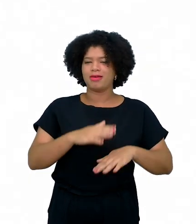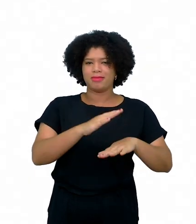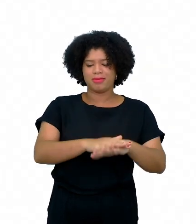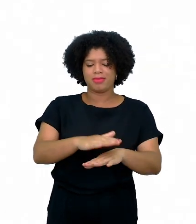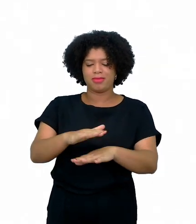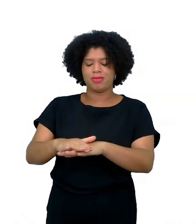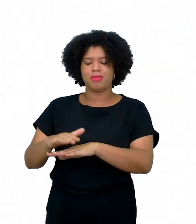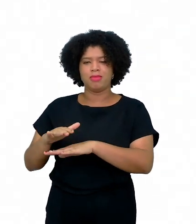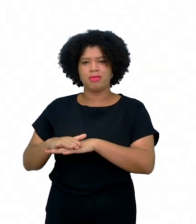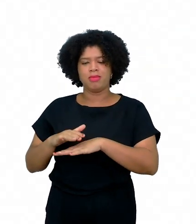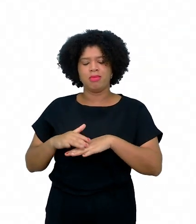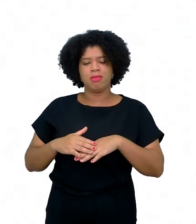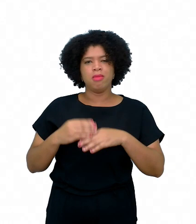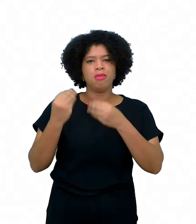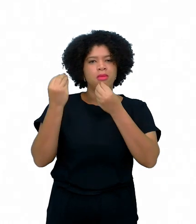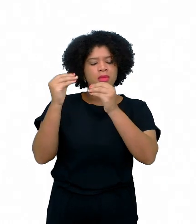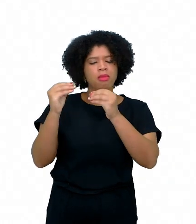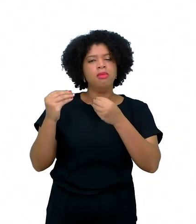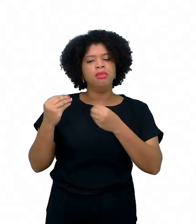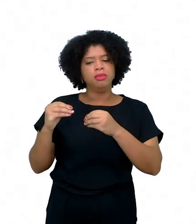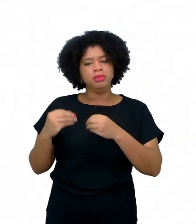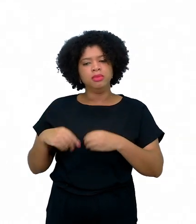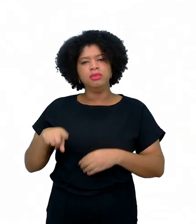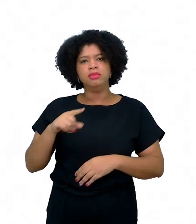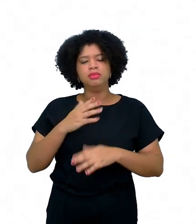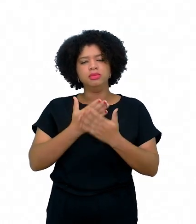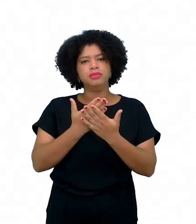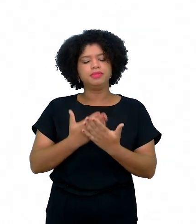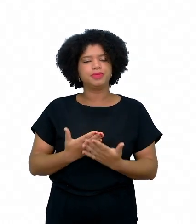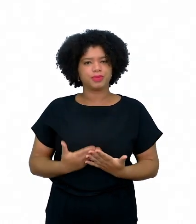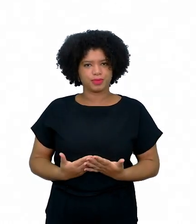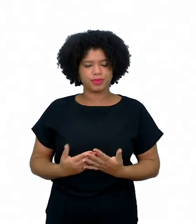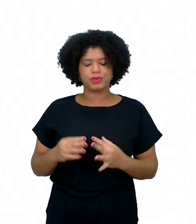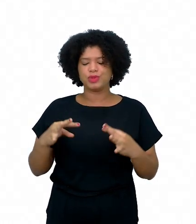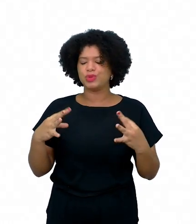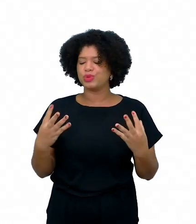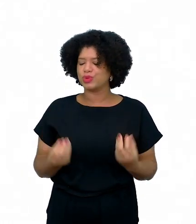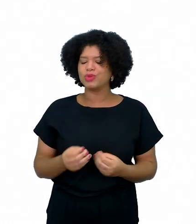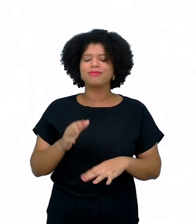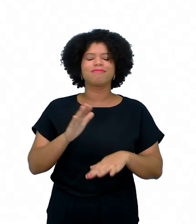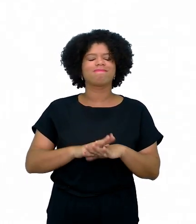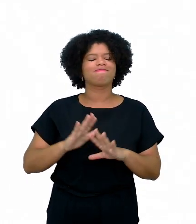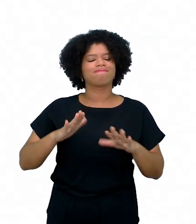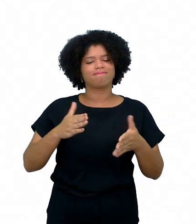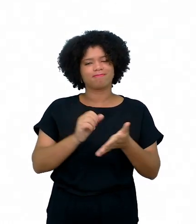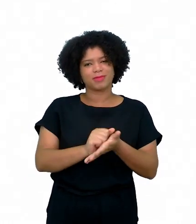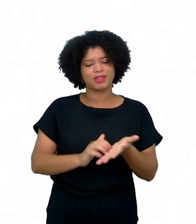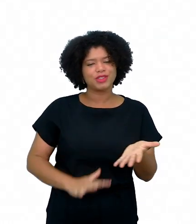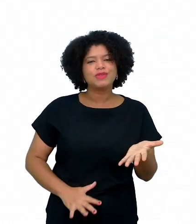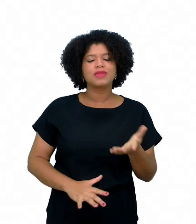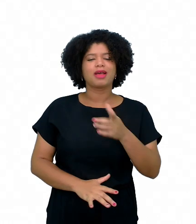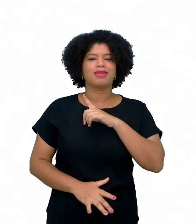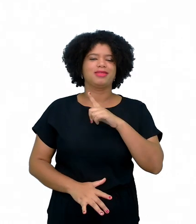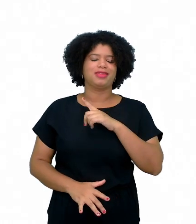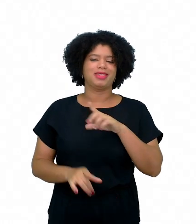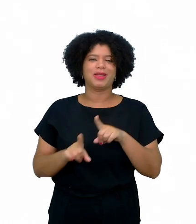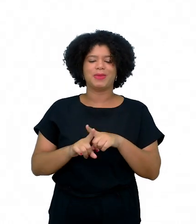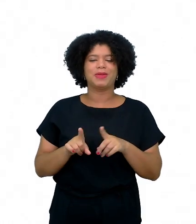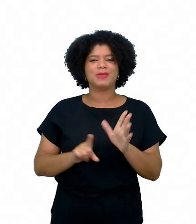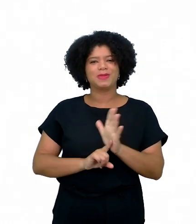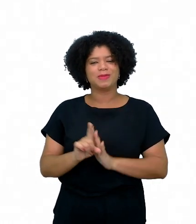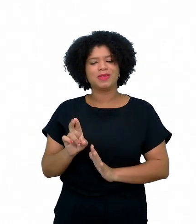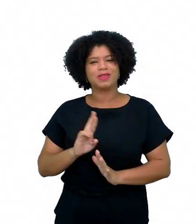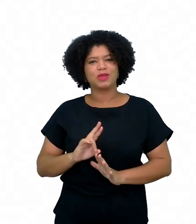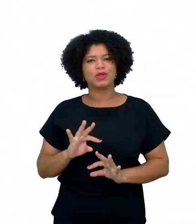sendo publicados, né, o que eles estudaram, todo aquele trabalho que eles desenvolveram, todas as questões